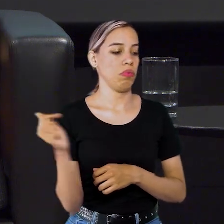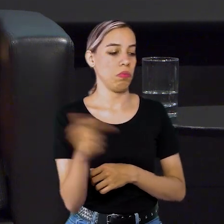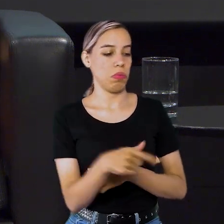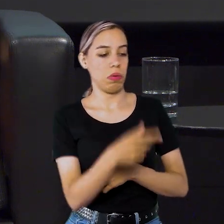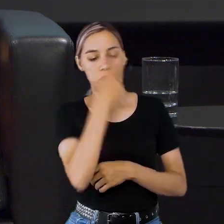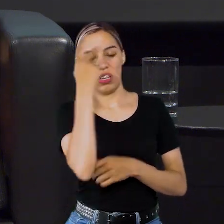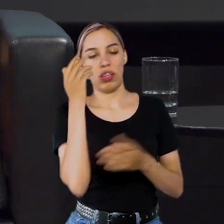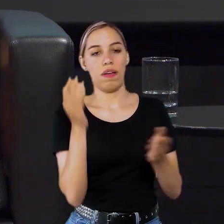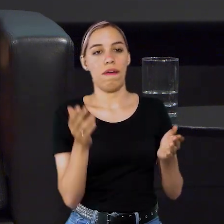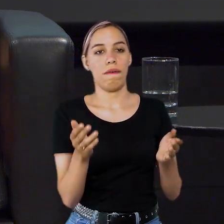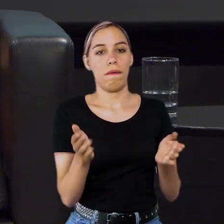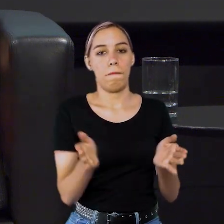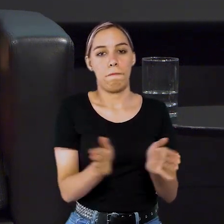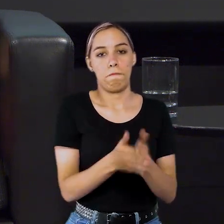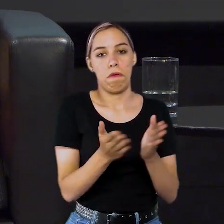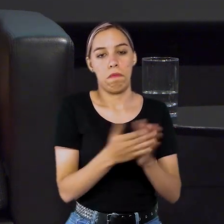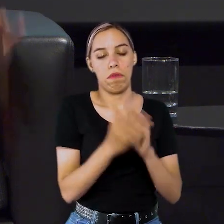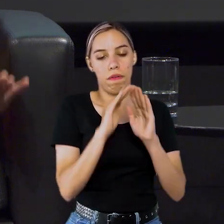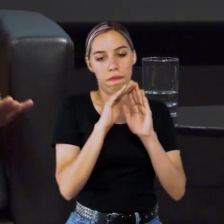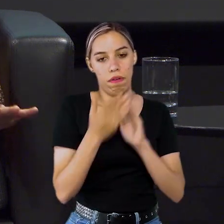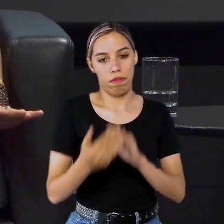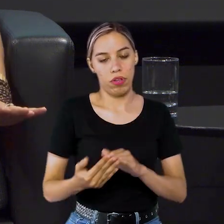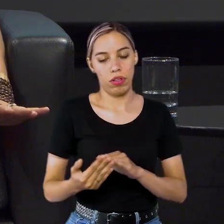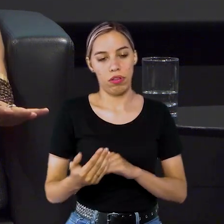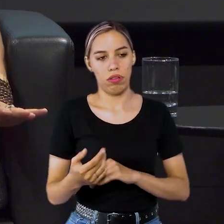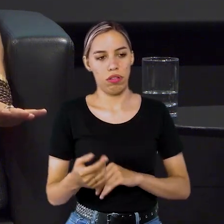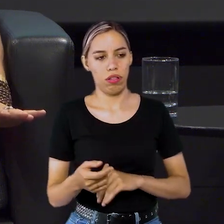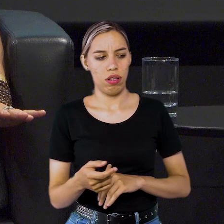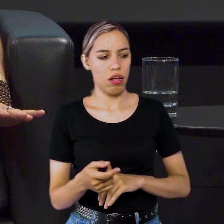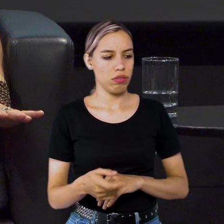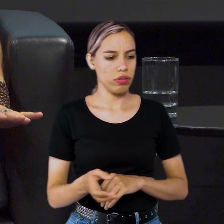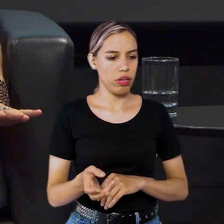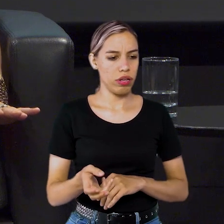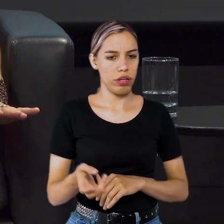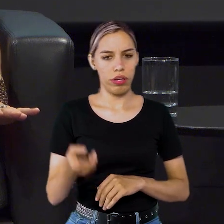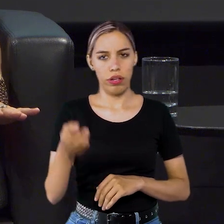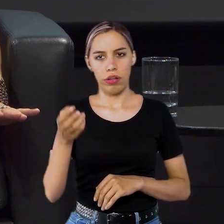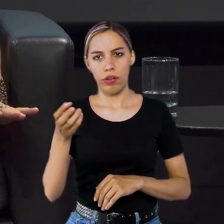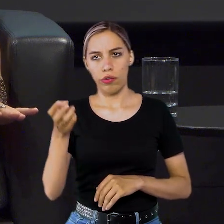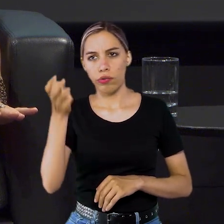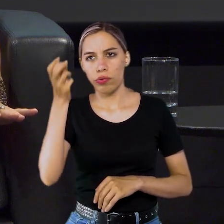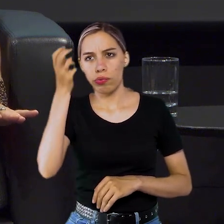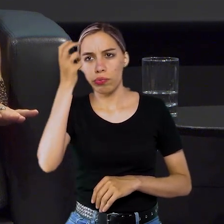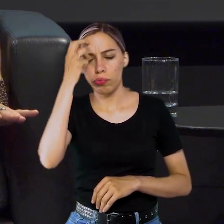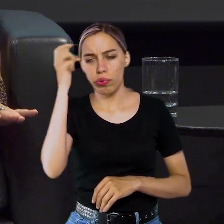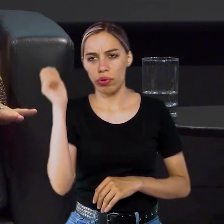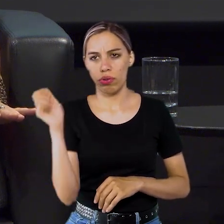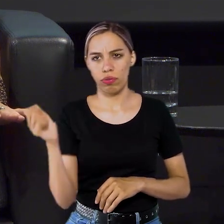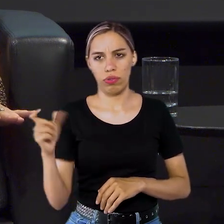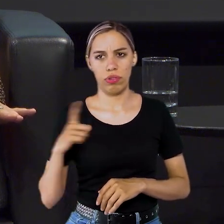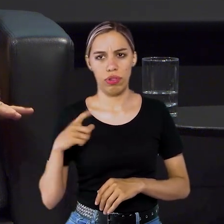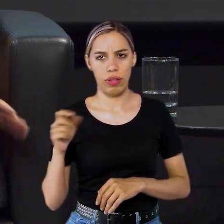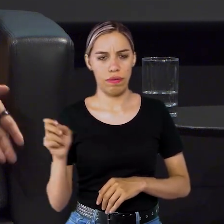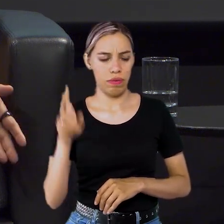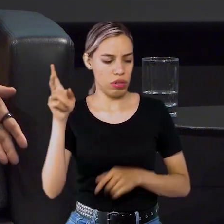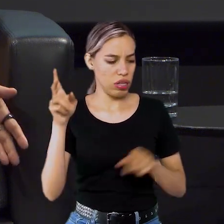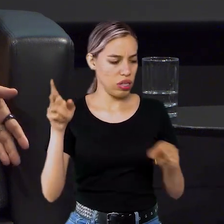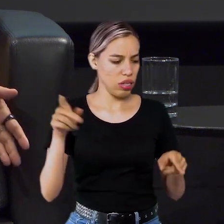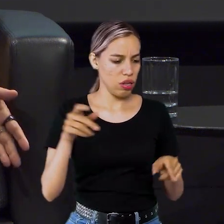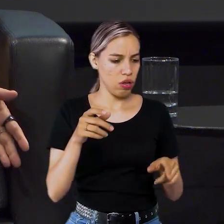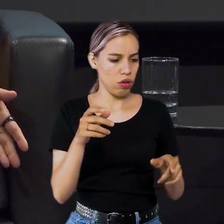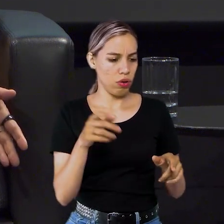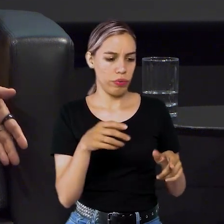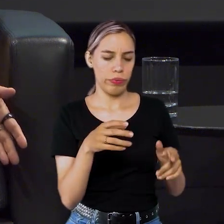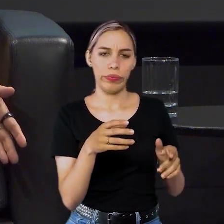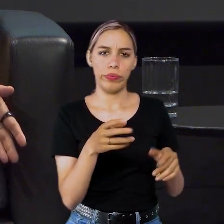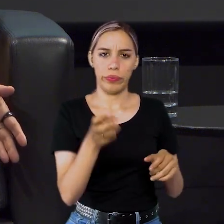mais profundamente com a sua cultura viva e o outro que a cultura foi estuprada em nome da ordem e progresso estampada na nossa